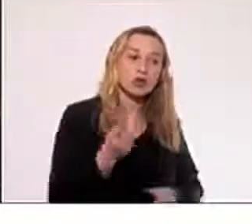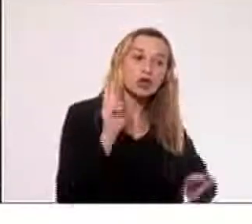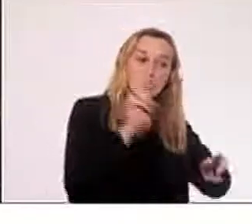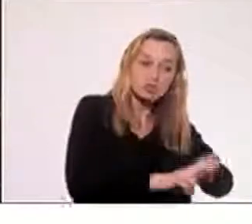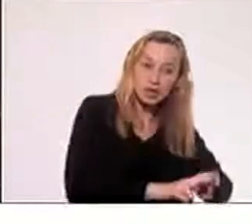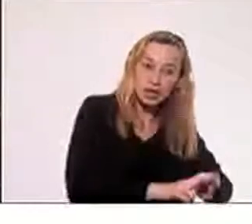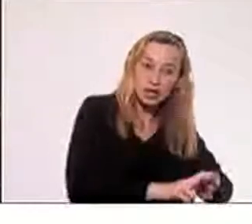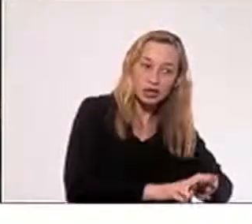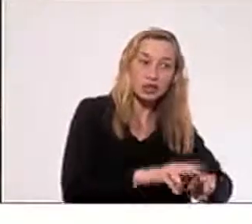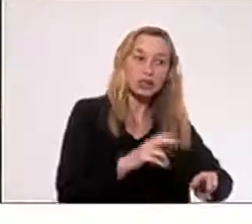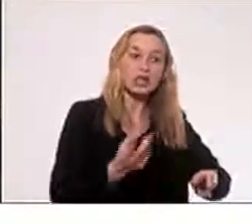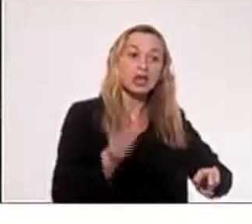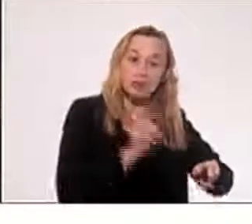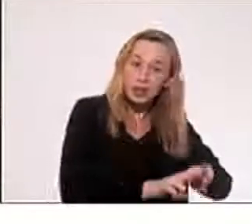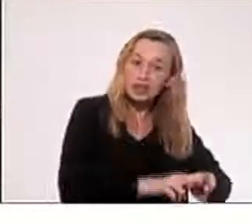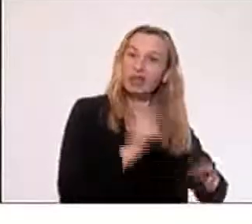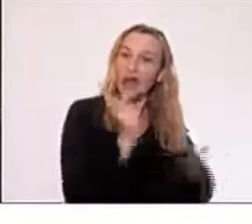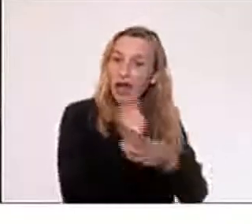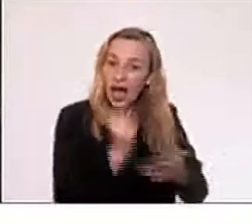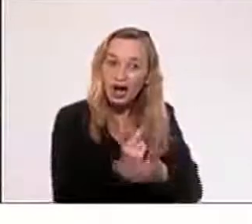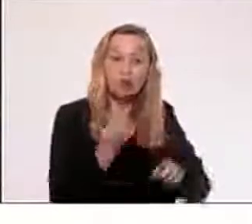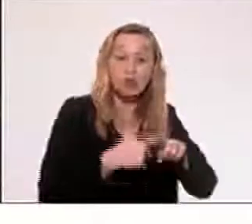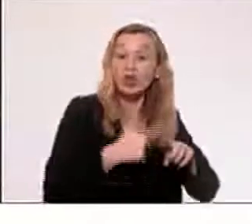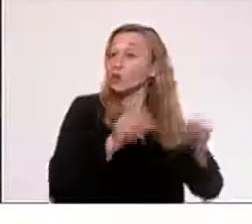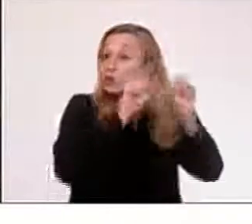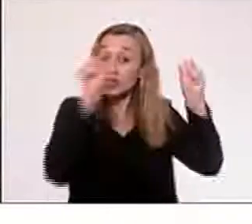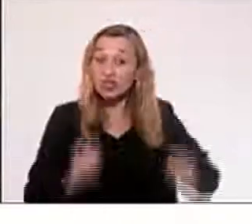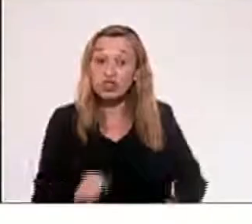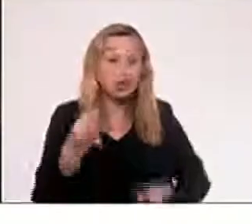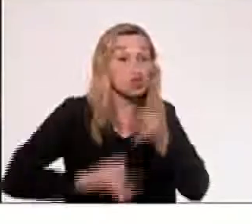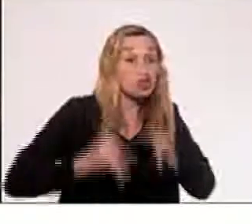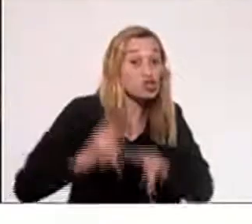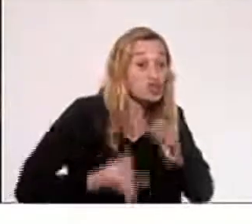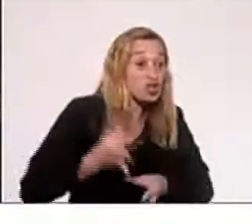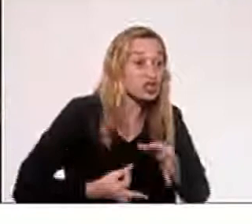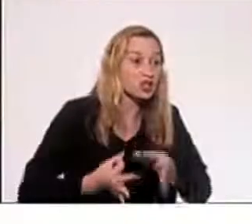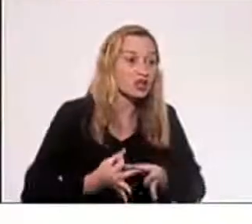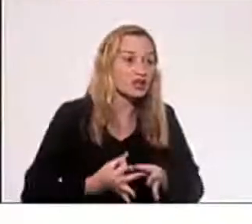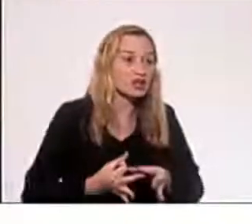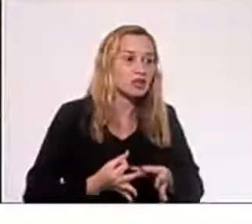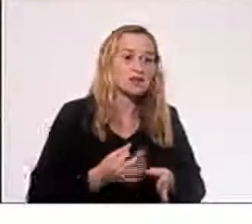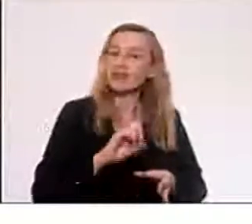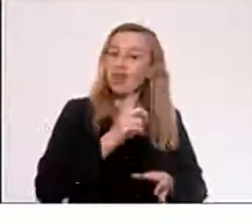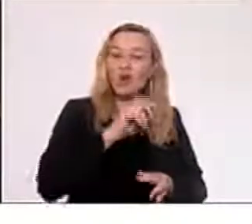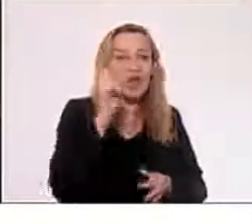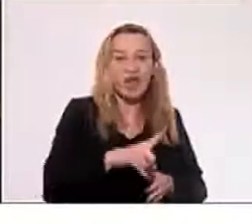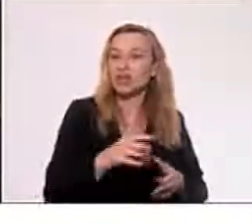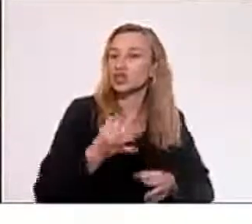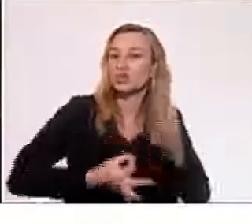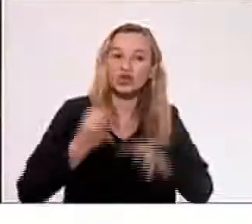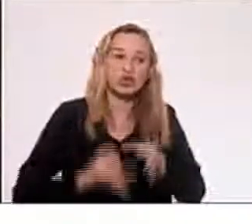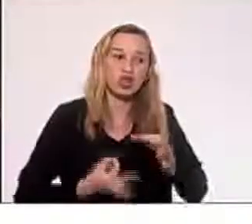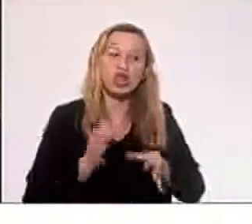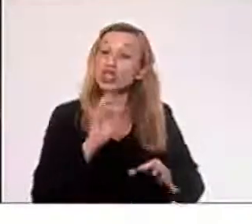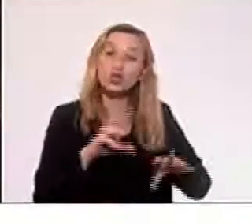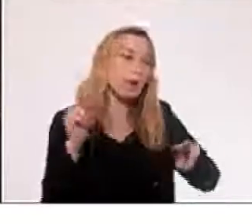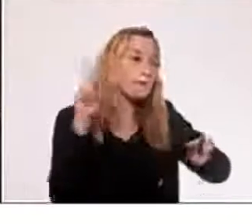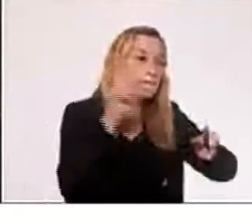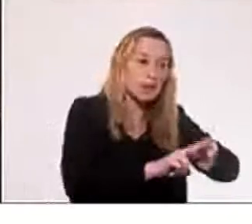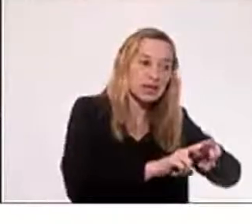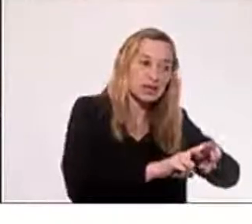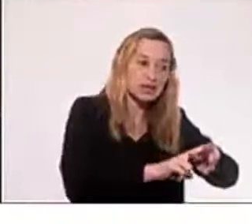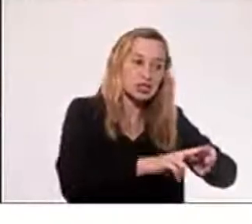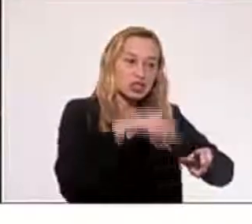gente ainda prende mal. Porque o nosso sistema de justiça, ele não faz justiça. Ele, na verdade, encarcera